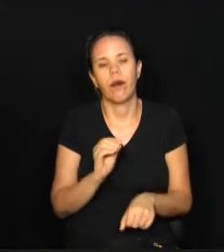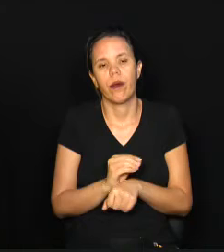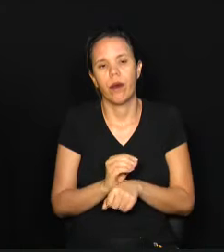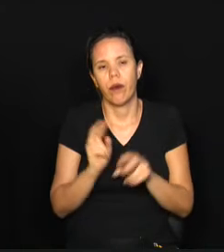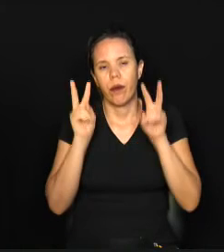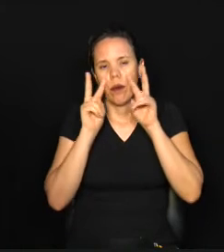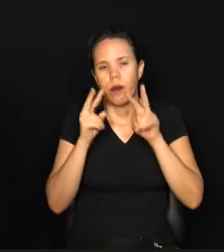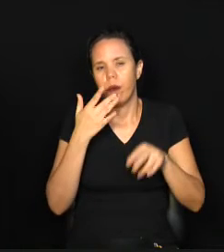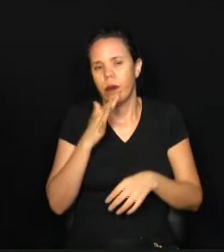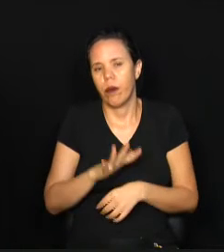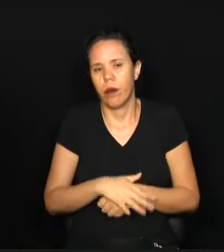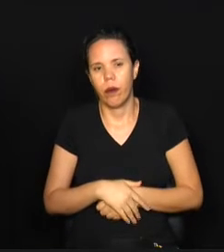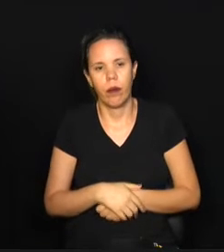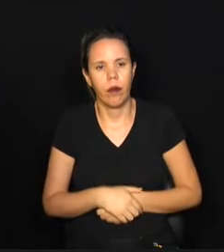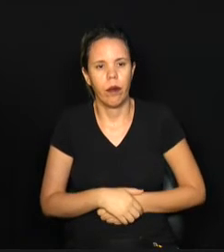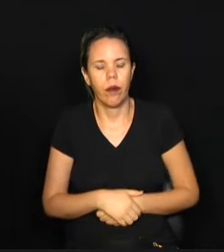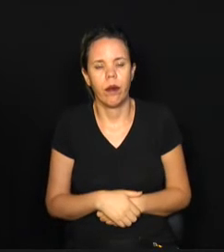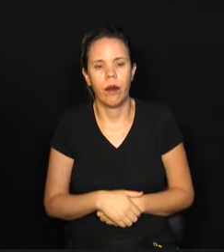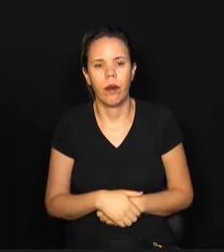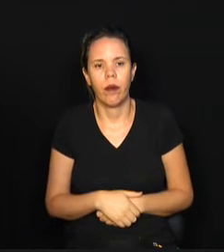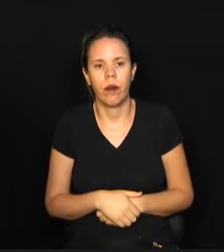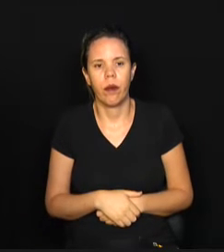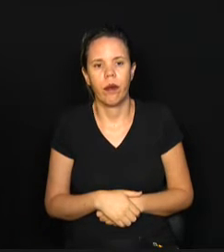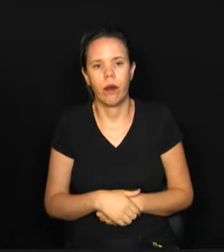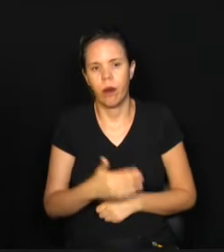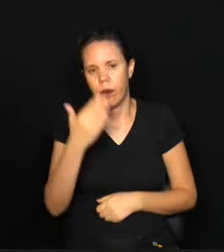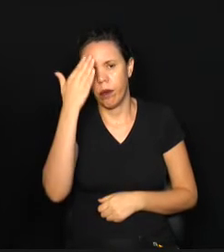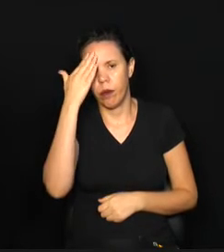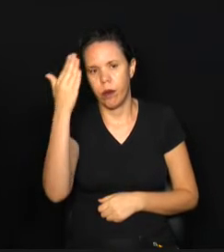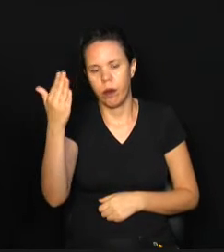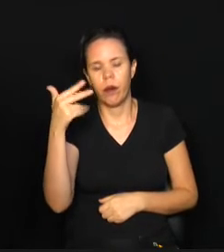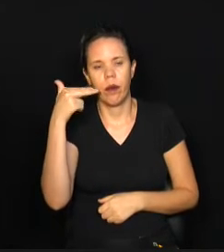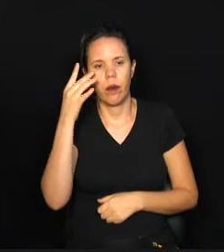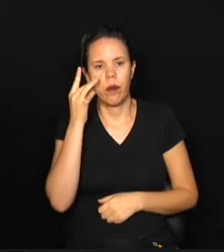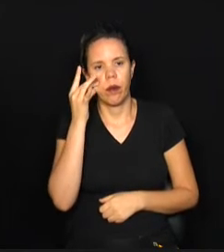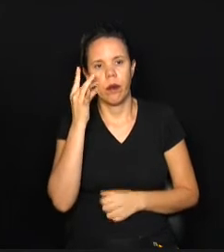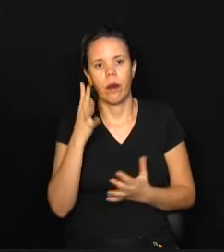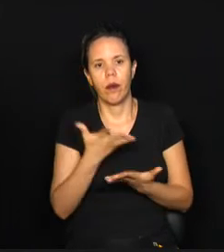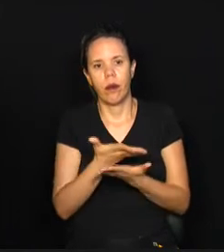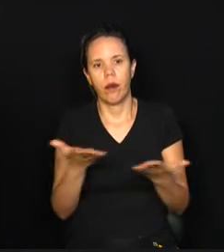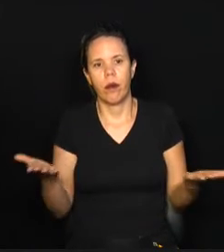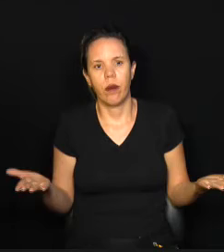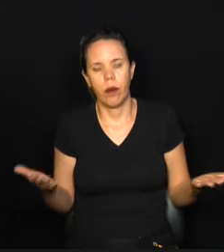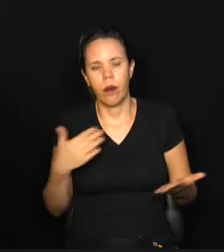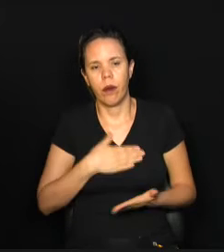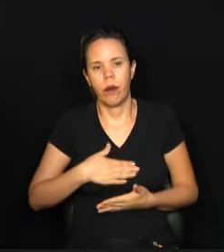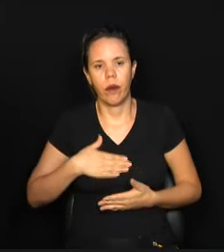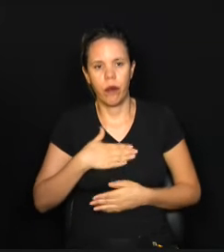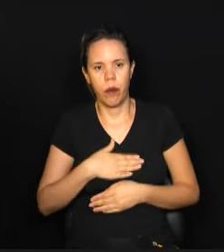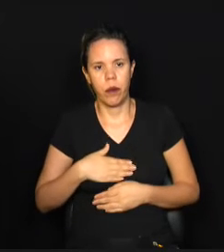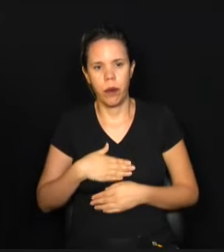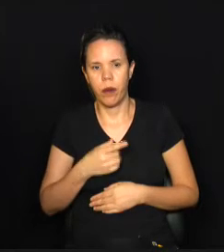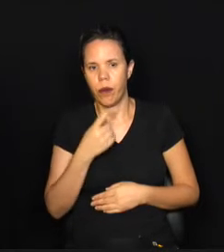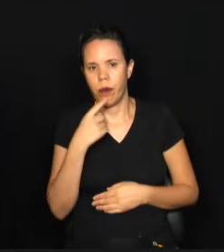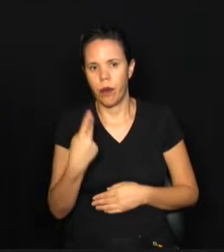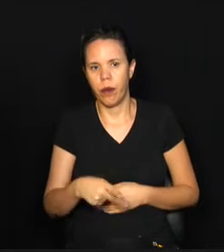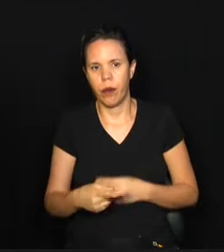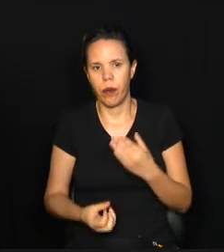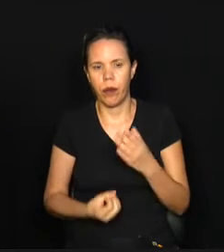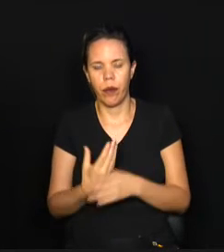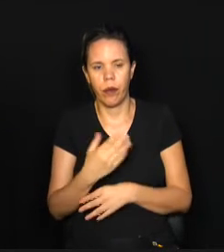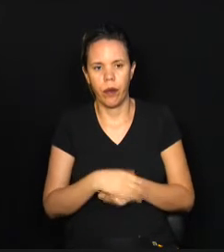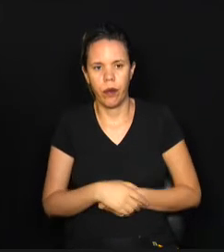crianças não completos, né? Então, eu agradeço muito a presença de todo mundo, né? Gostaria de Campinas